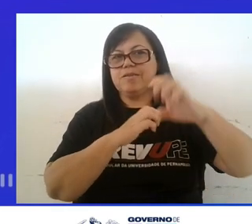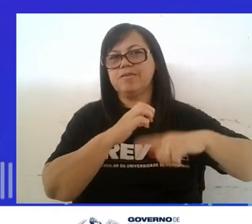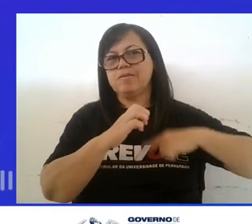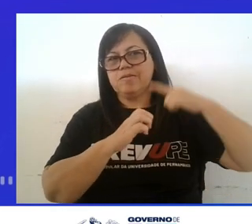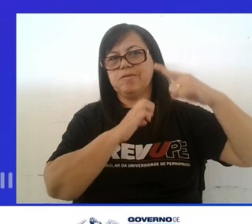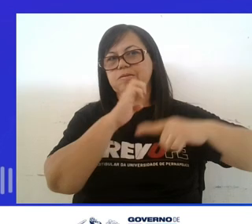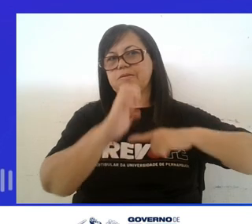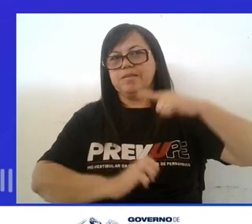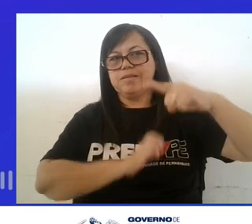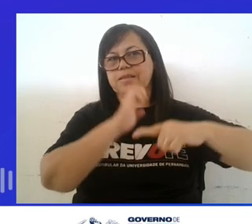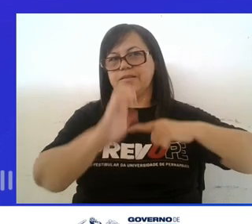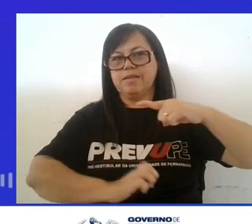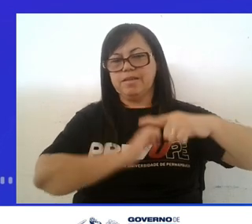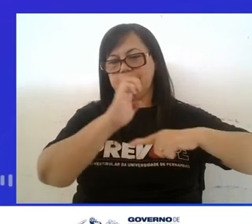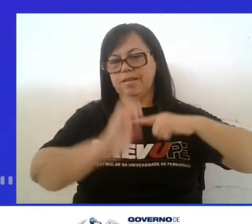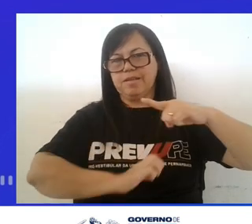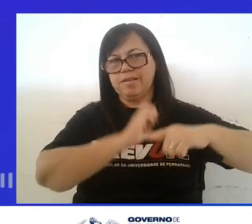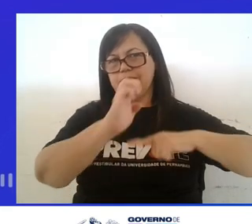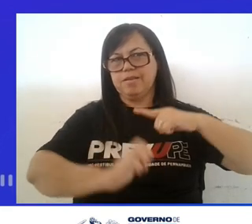movem no sentido oposto.